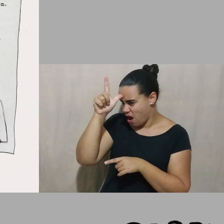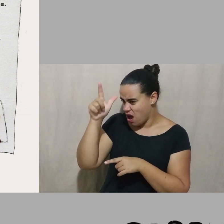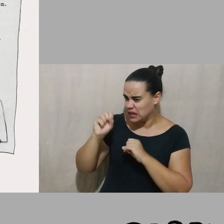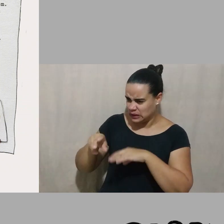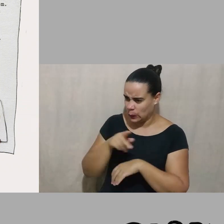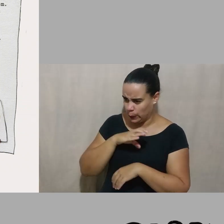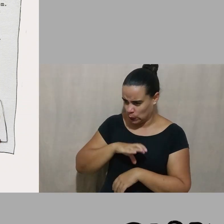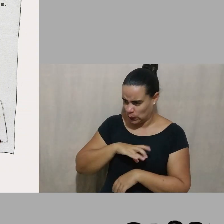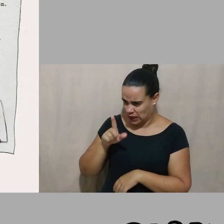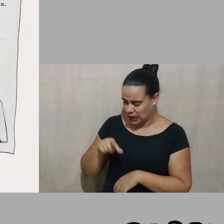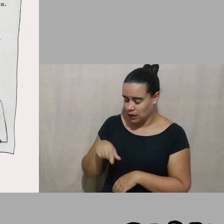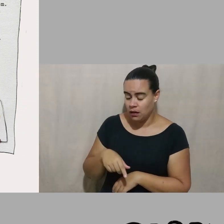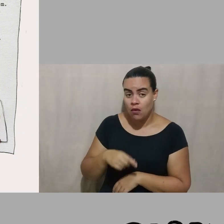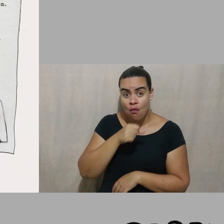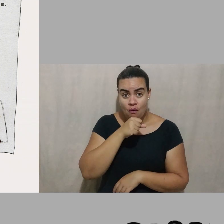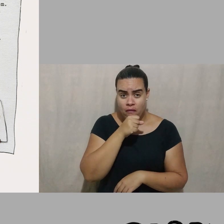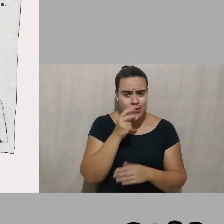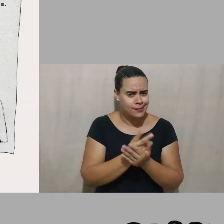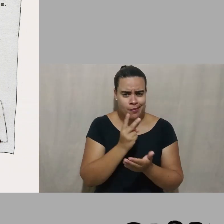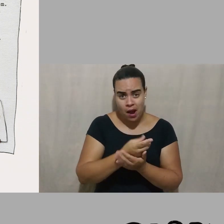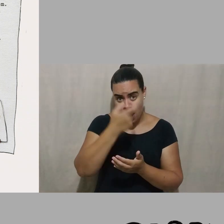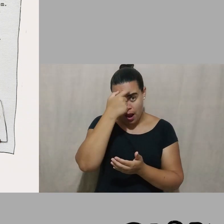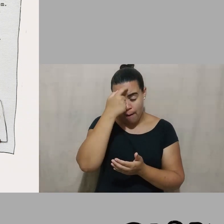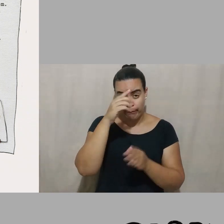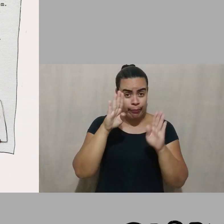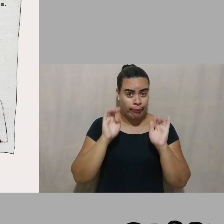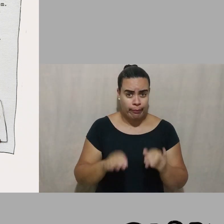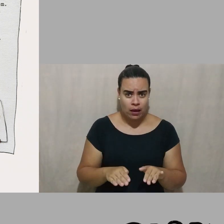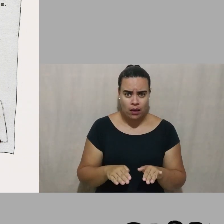que ele já viu em foto. O vô sempre teve a cabeça